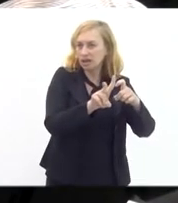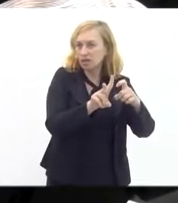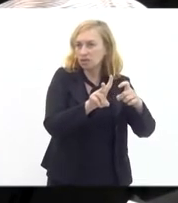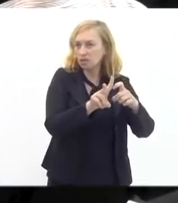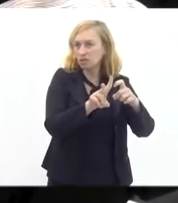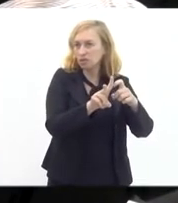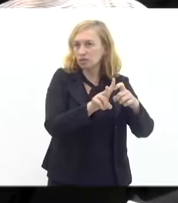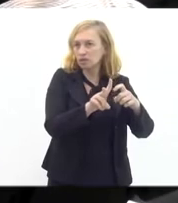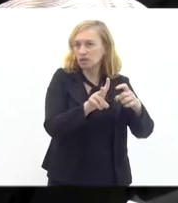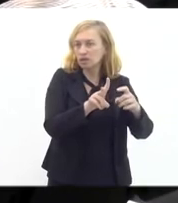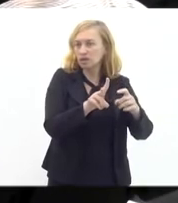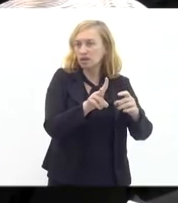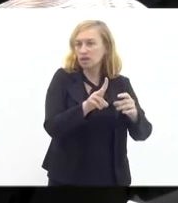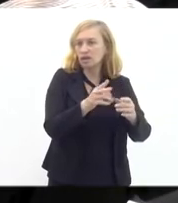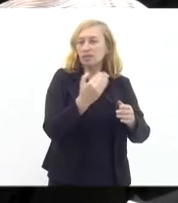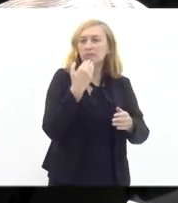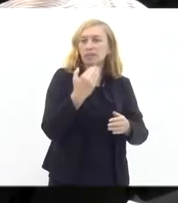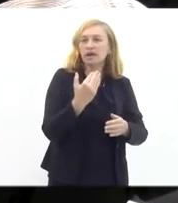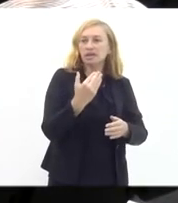Entendeu?